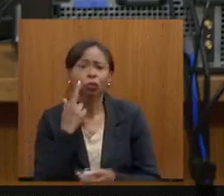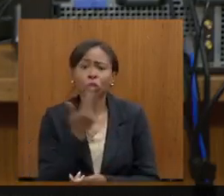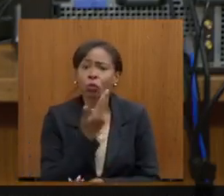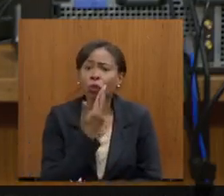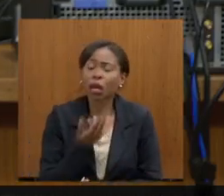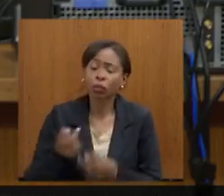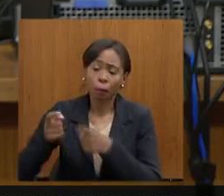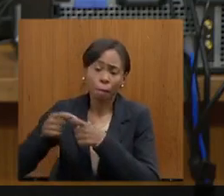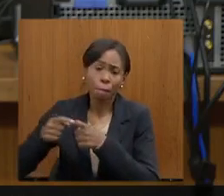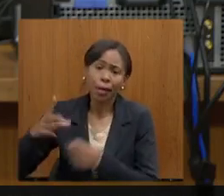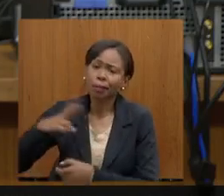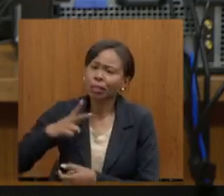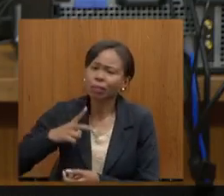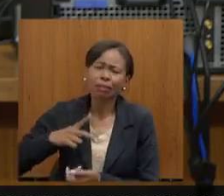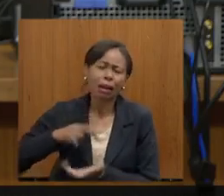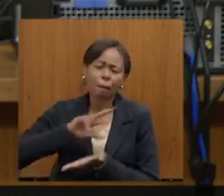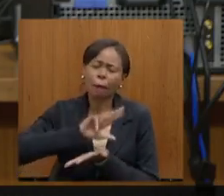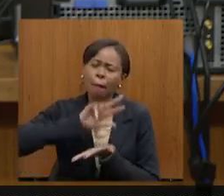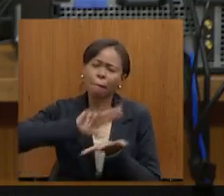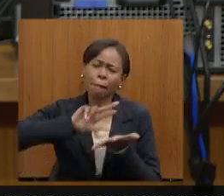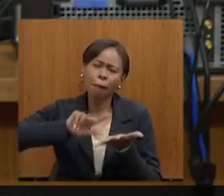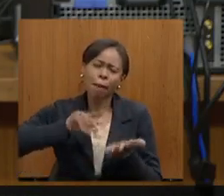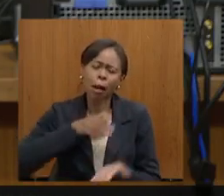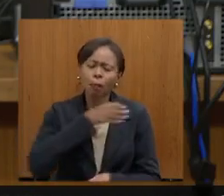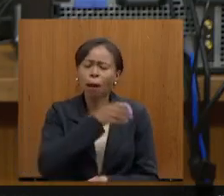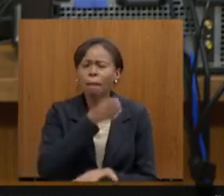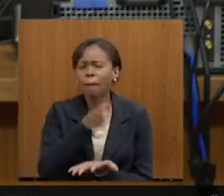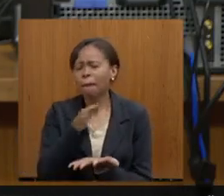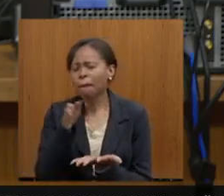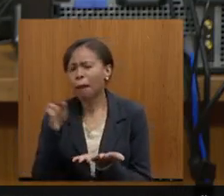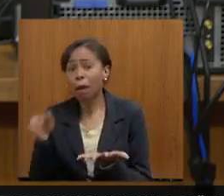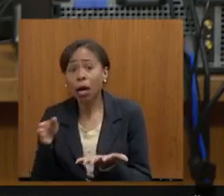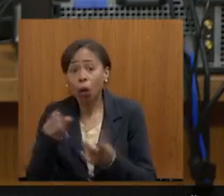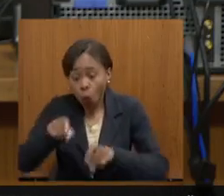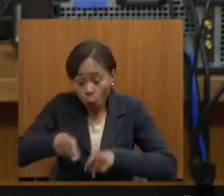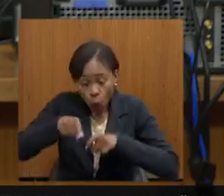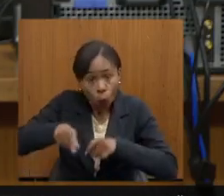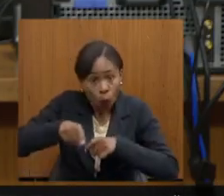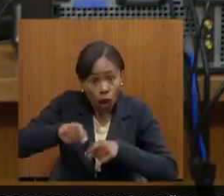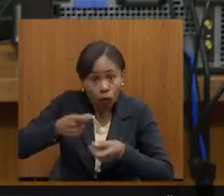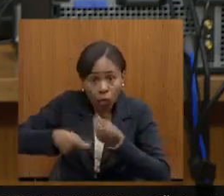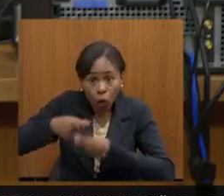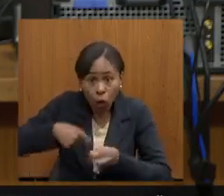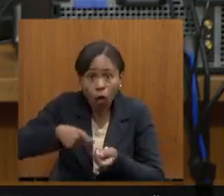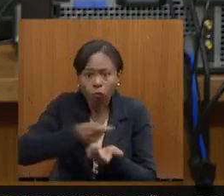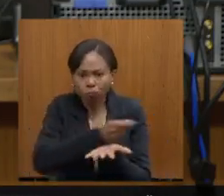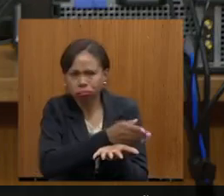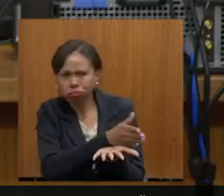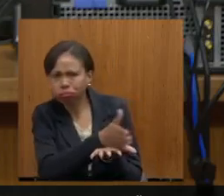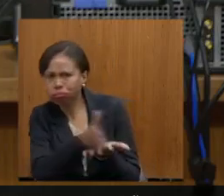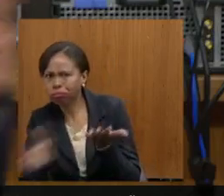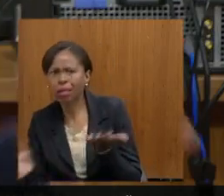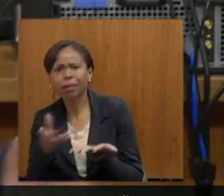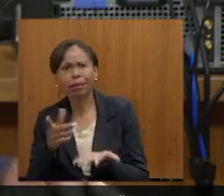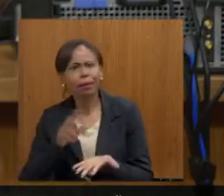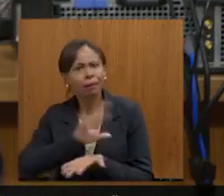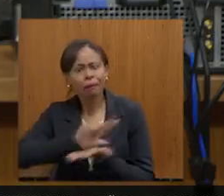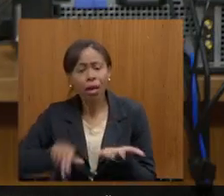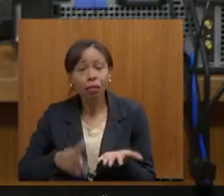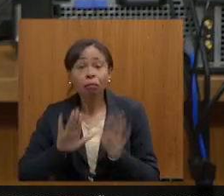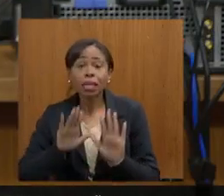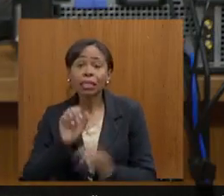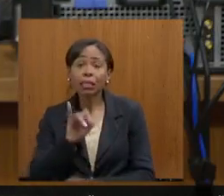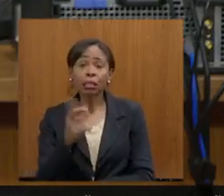a ver com o médico particular em uma clínica e vai oco ago movimenta muito rápido precisava de isso aí e o Asus